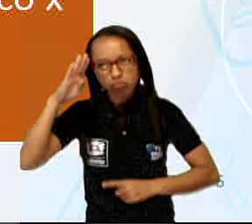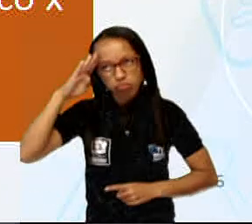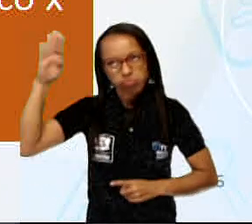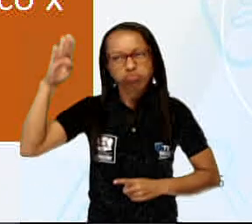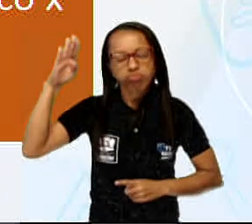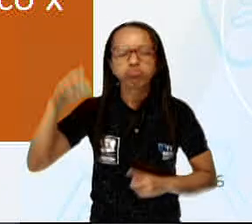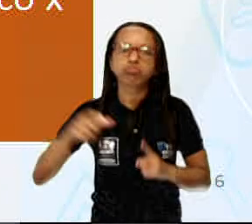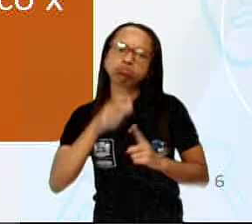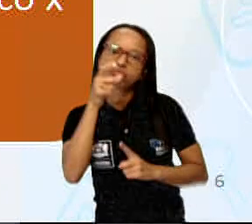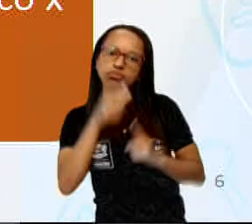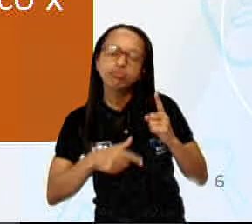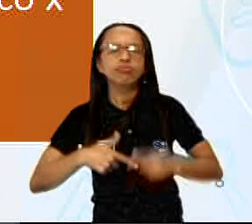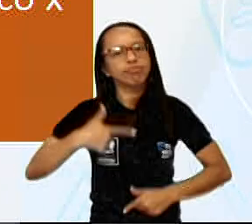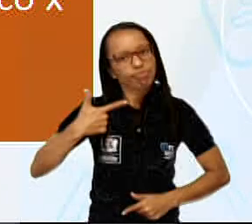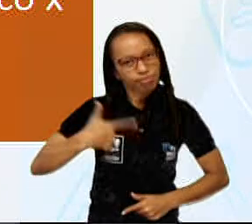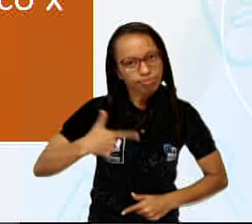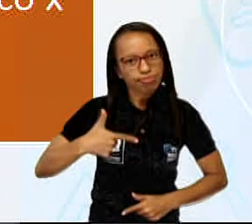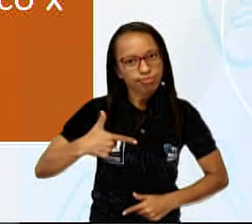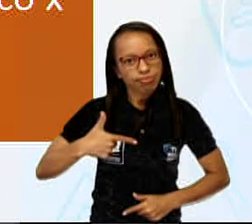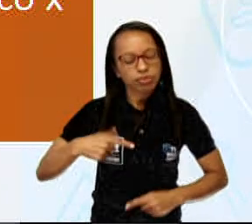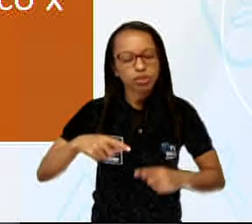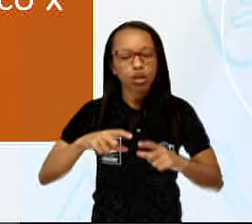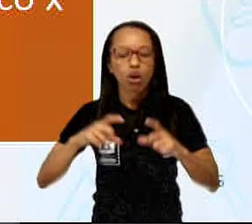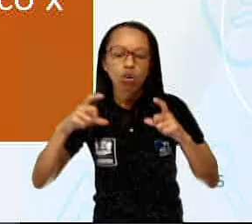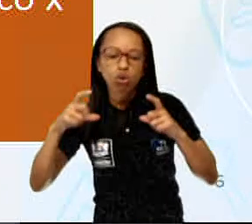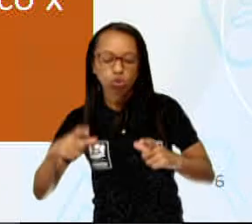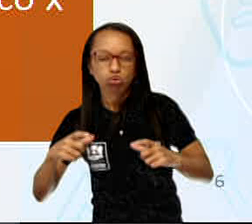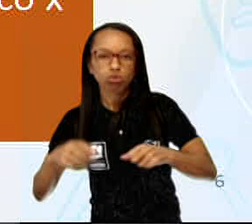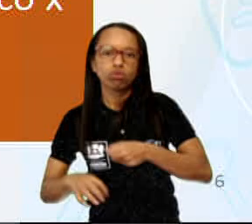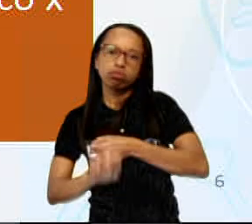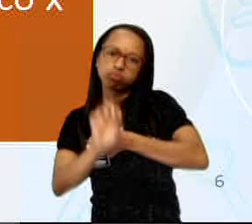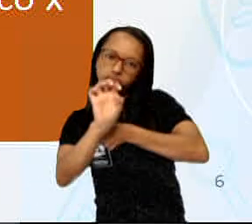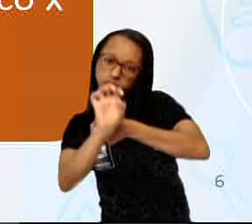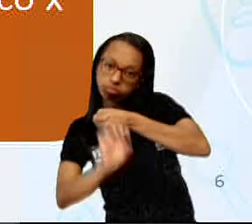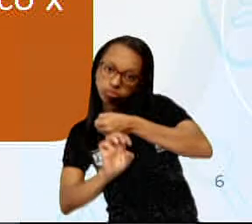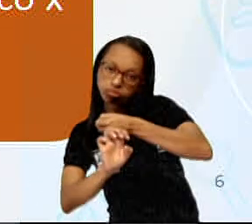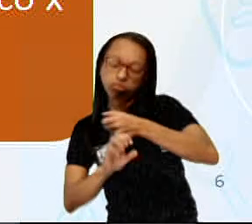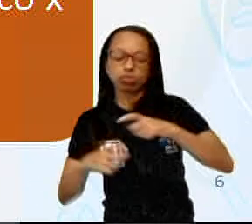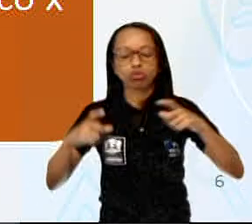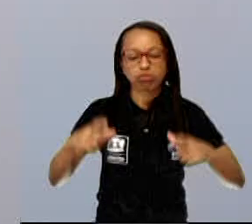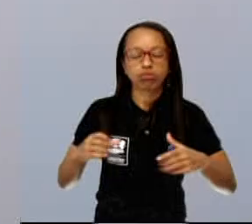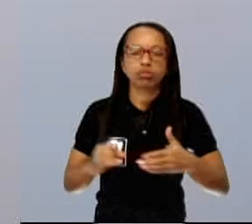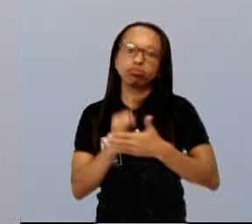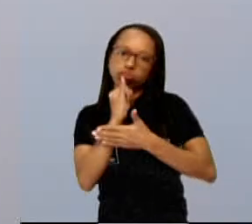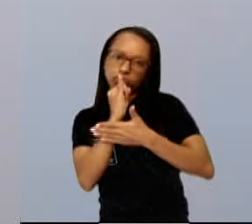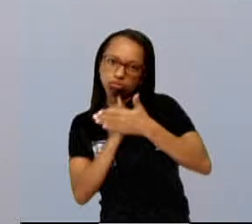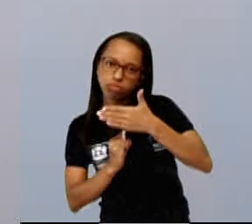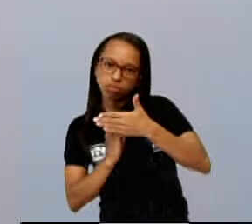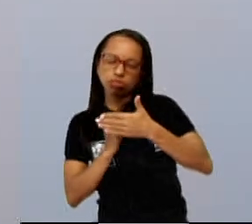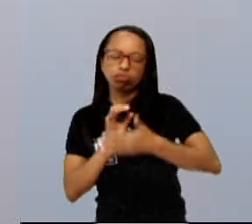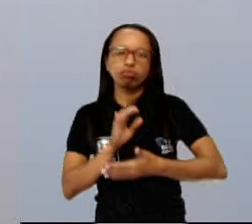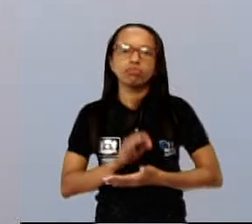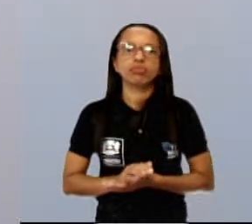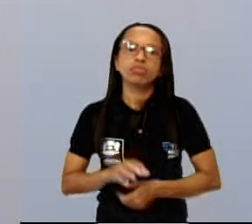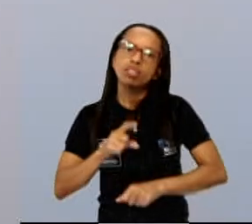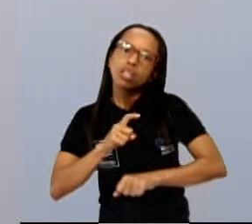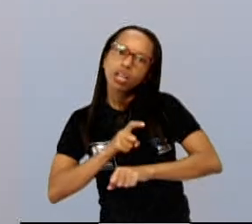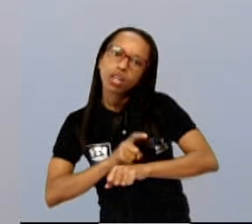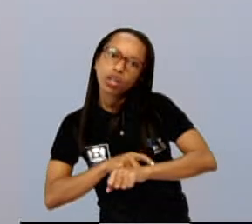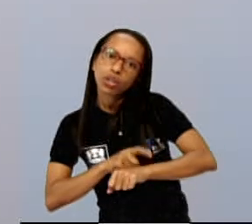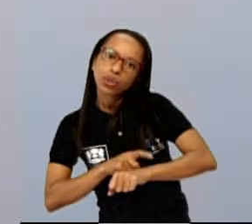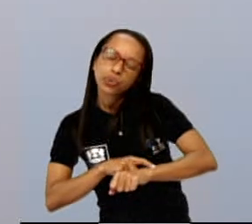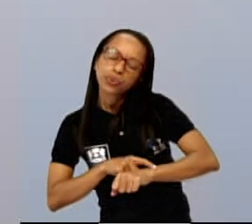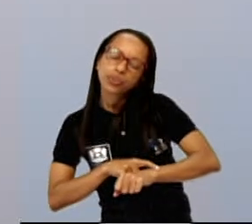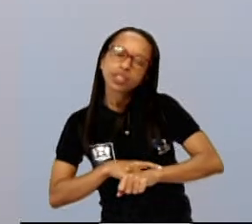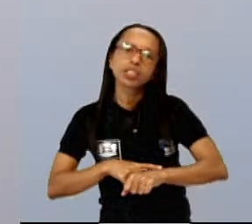secundário, cenário externo e interno, e que nós temos o tempo cronológico e psicológico. Muita